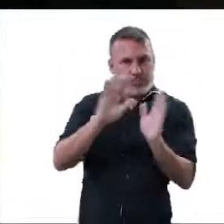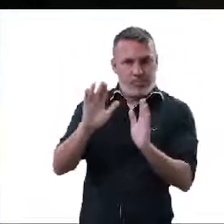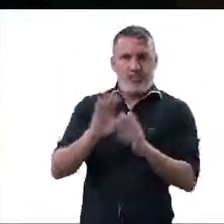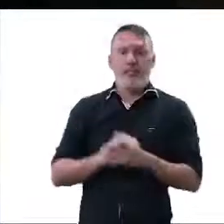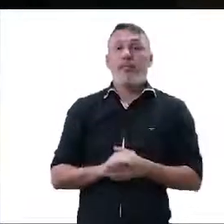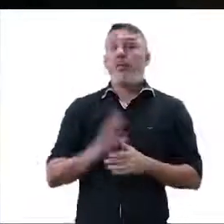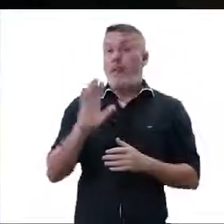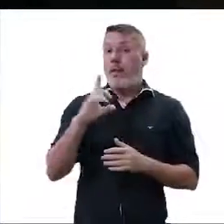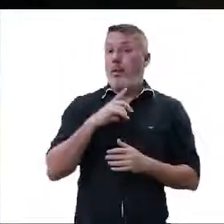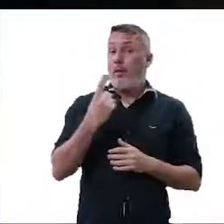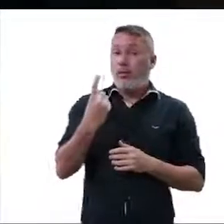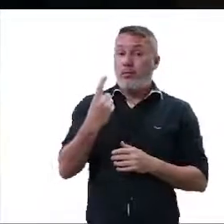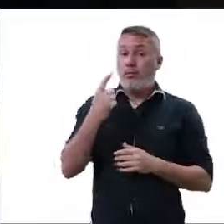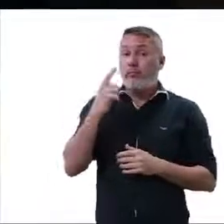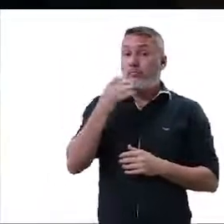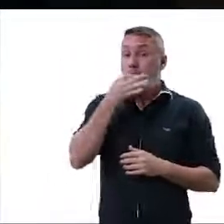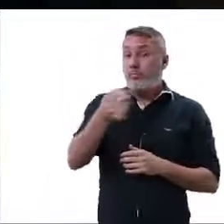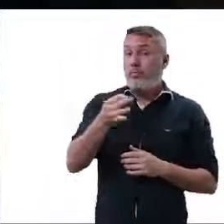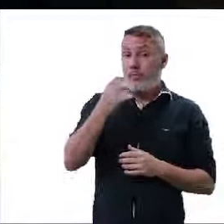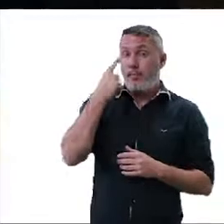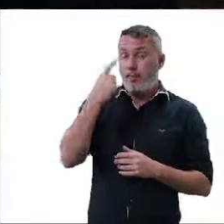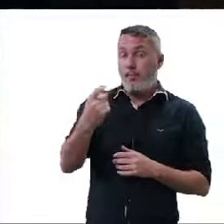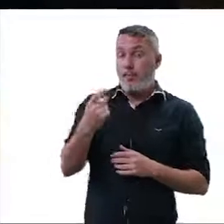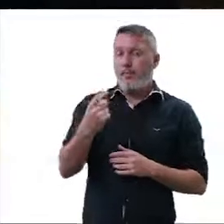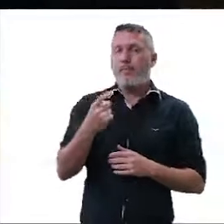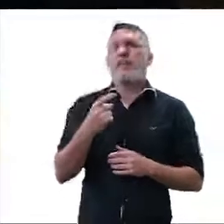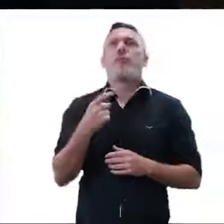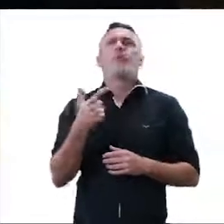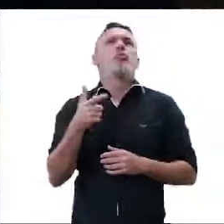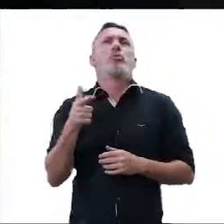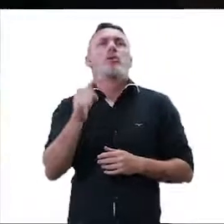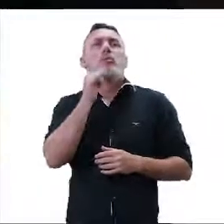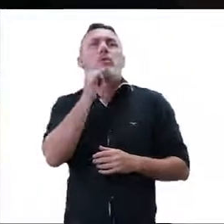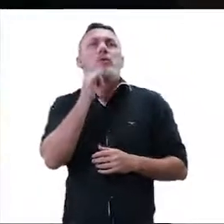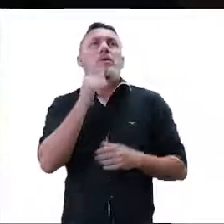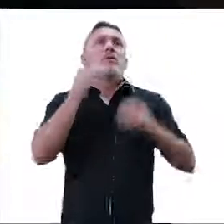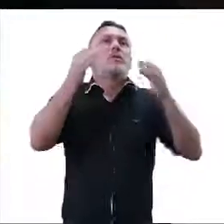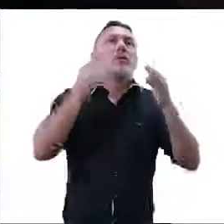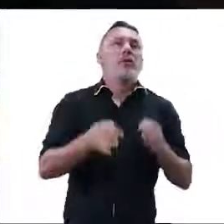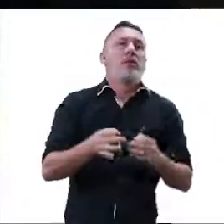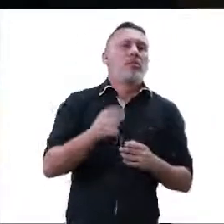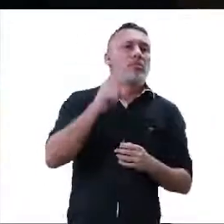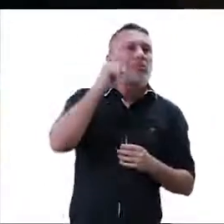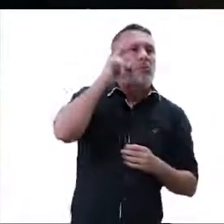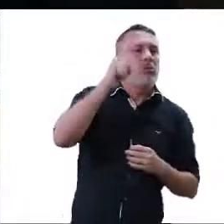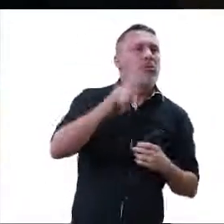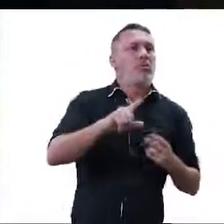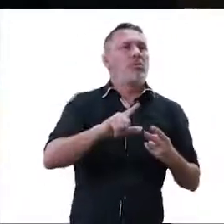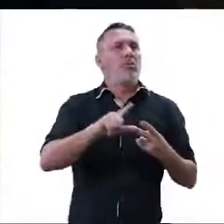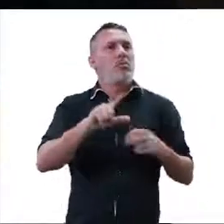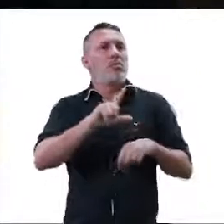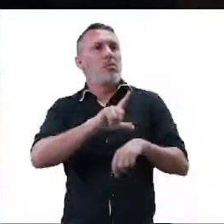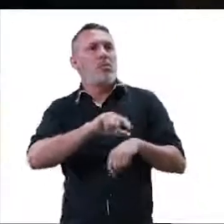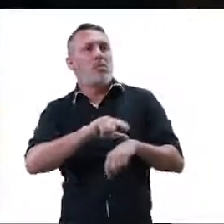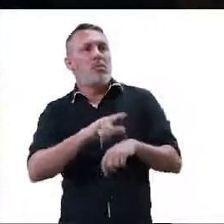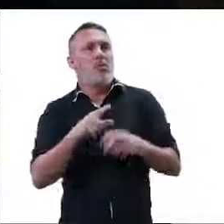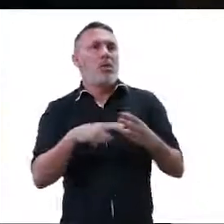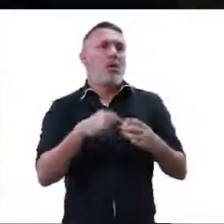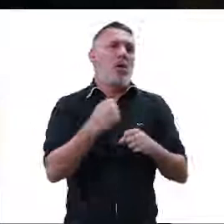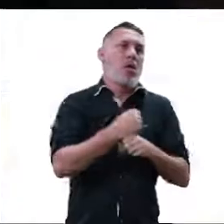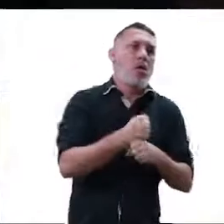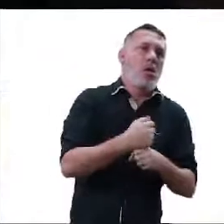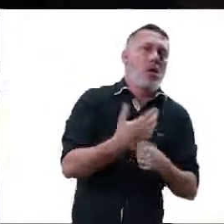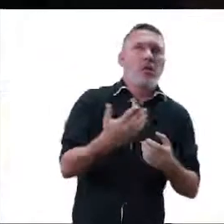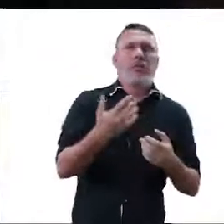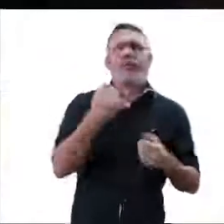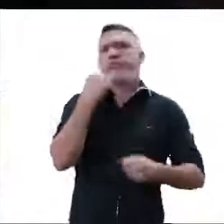interessante. Nós não temos, né, os dias, as horas, os dias, os anos,